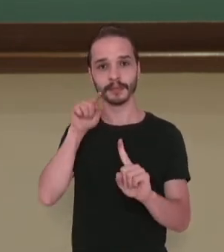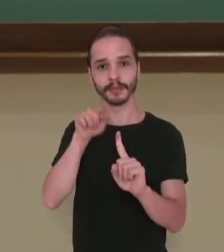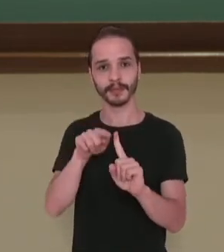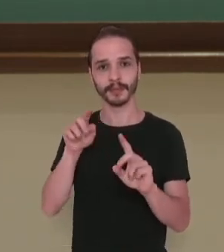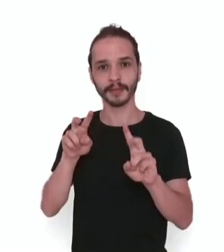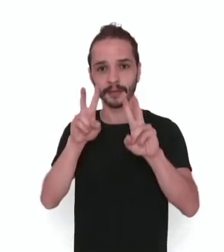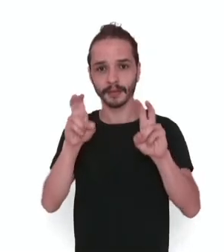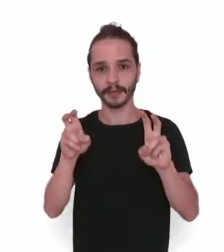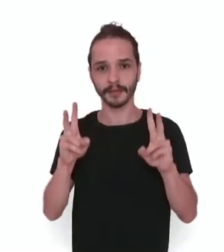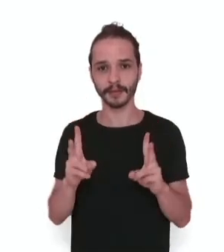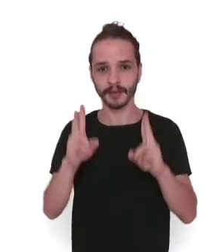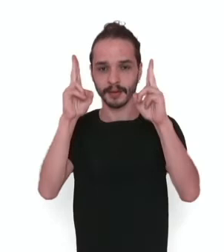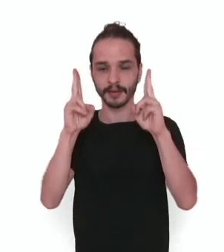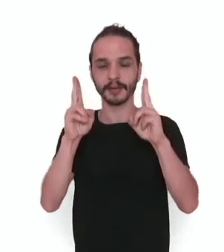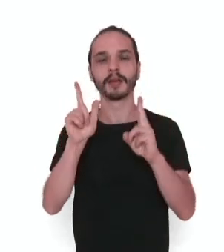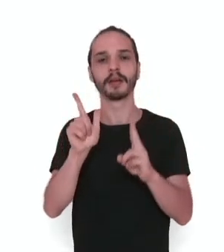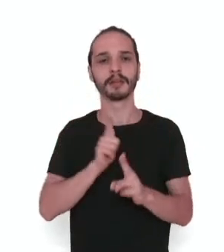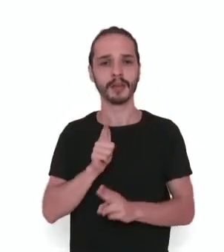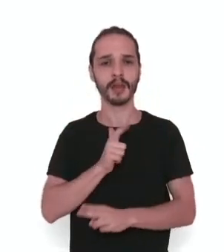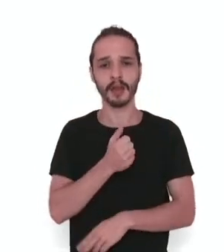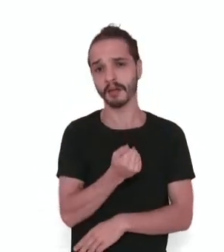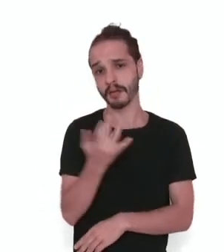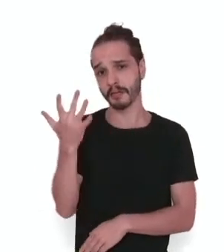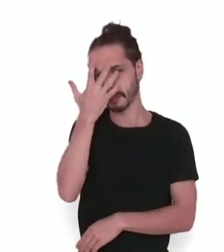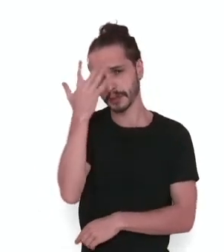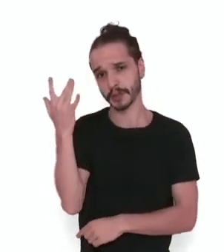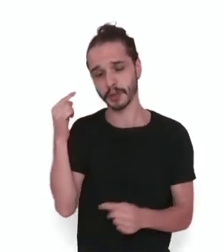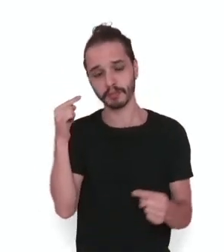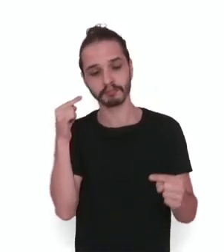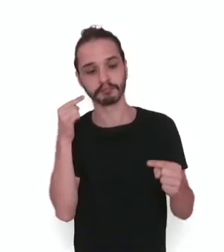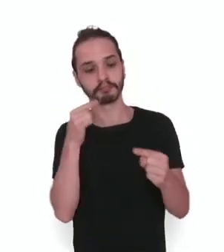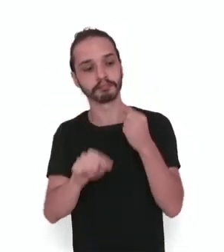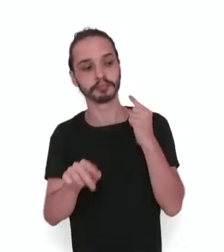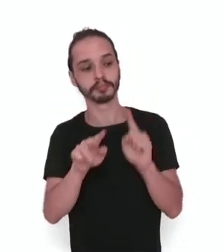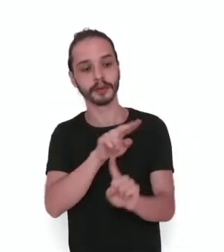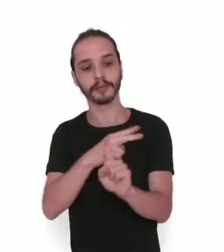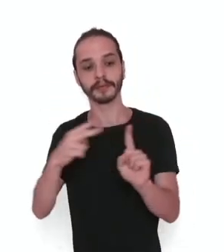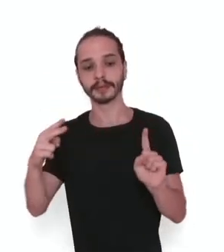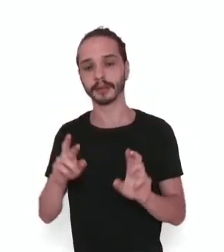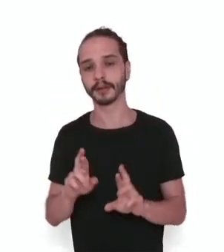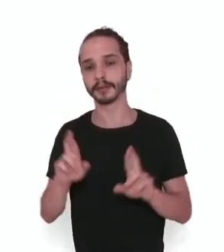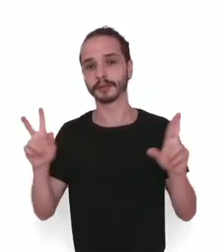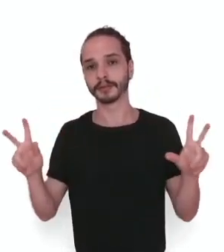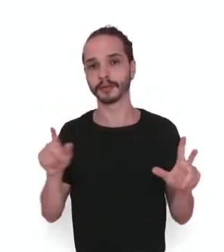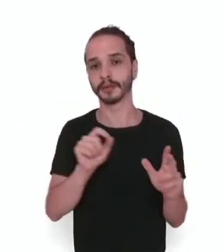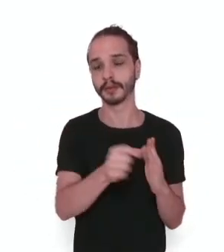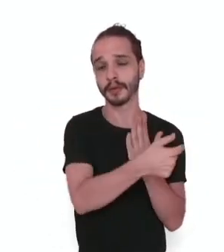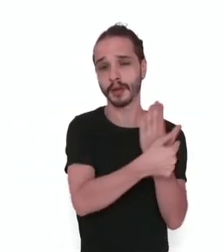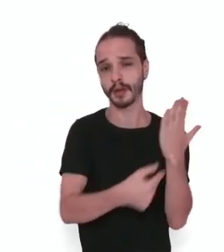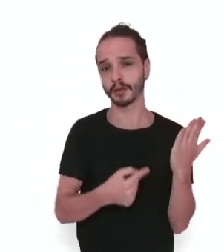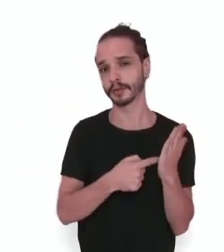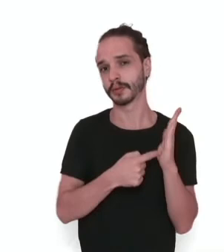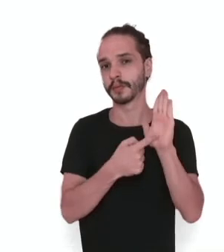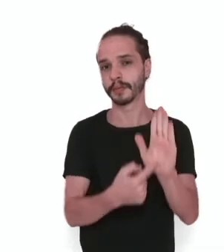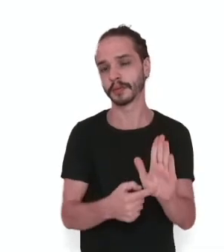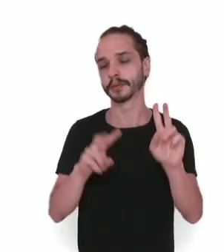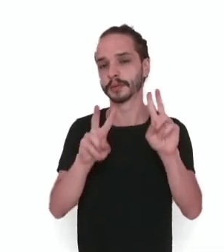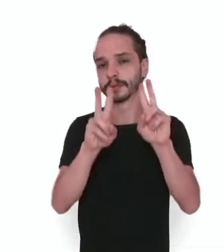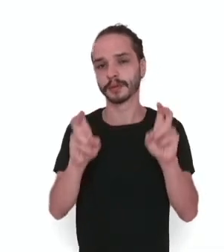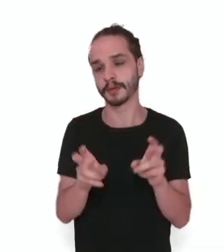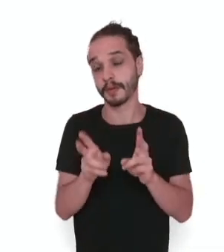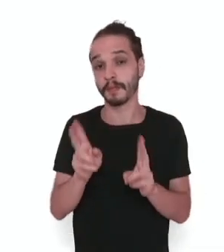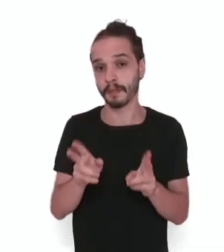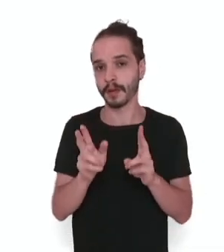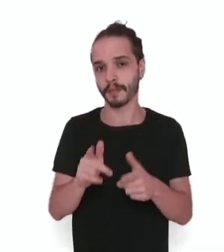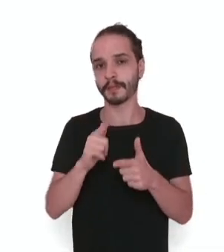que têm uma opinião diferente, uma tese diferente, né, um posicionamento diferente daquela apresentada pelo autor sobre o mesmo